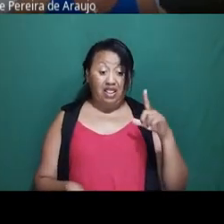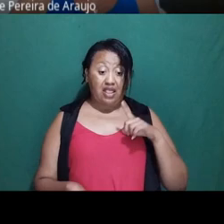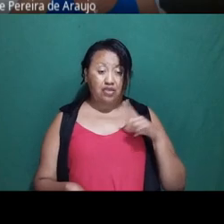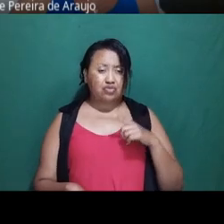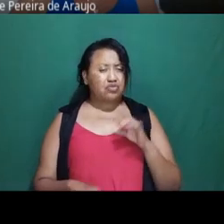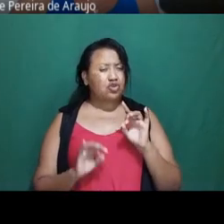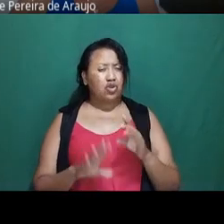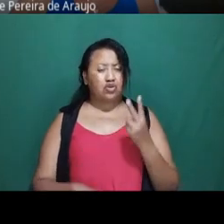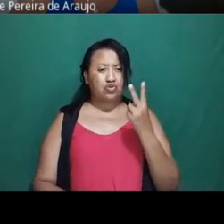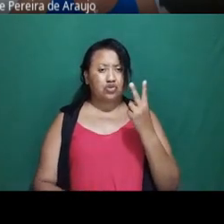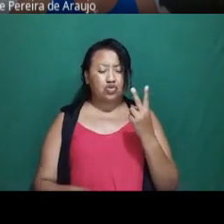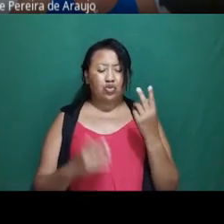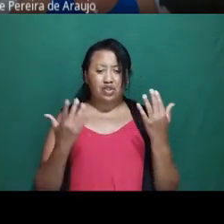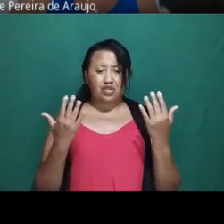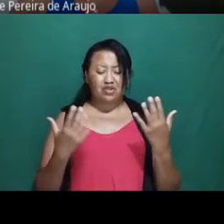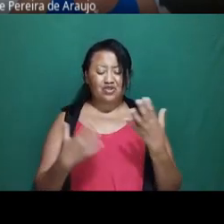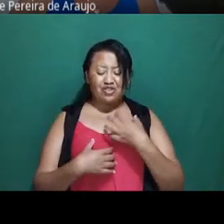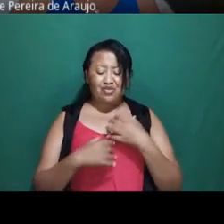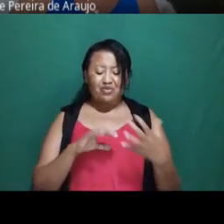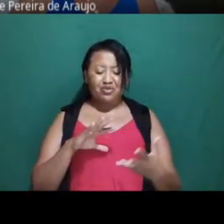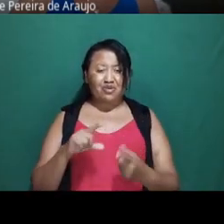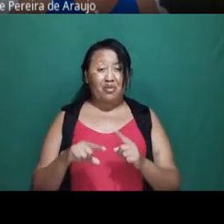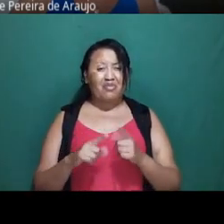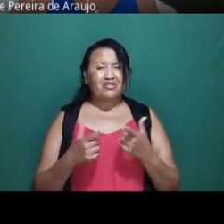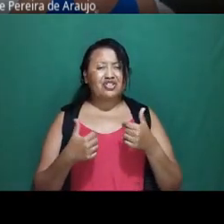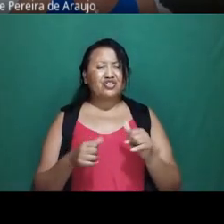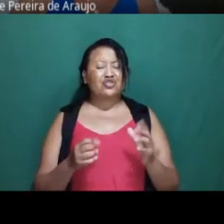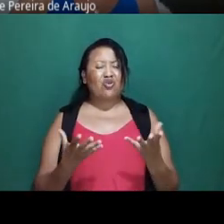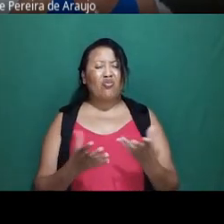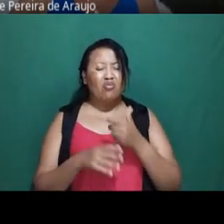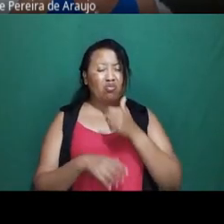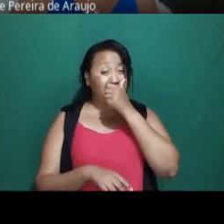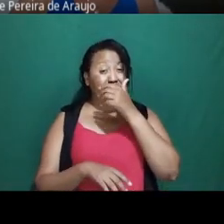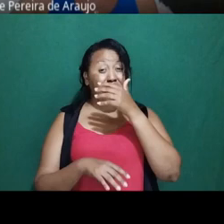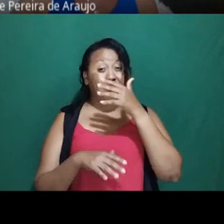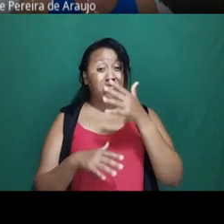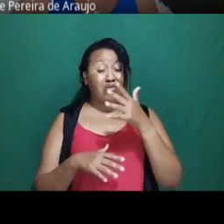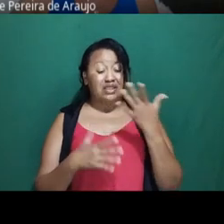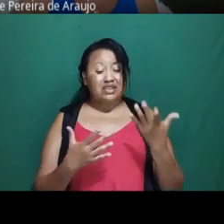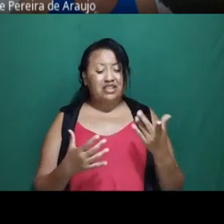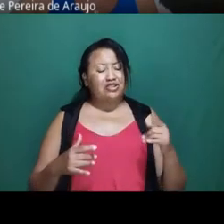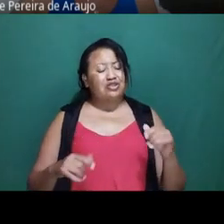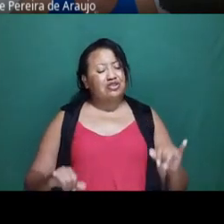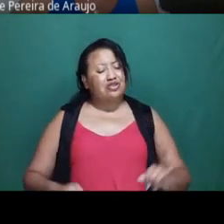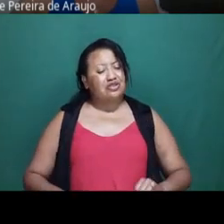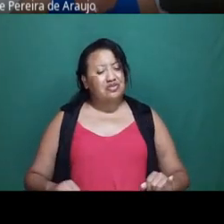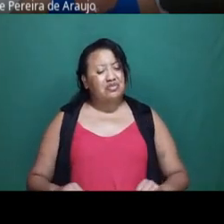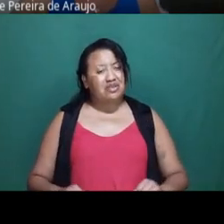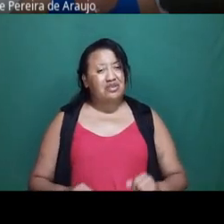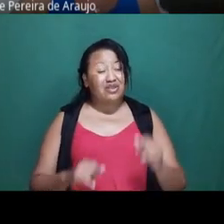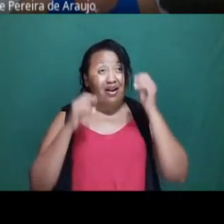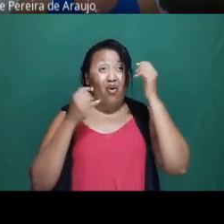duas mãos e o sentimento do mundo mas estou cheio de escravos minhas lembranças correm o corpo transmite